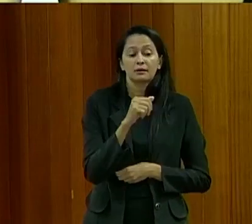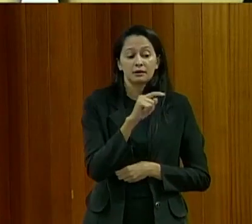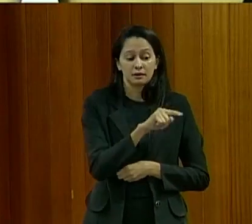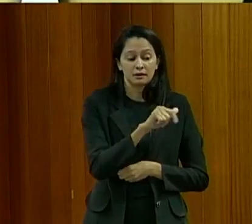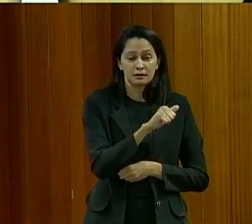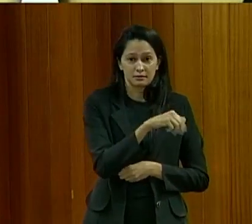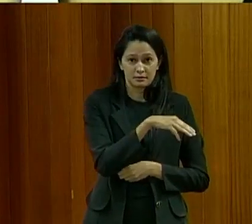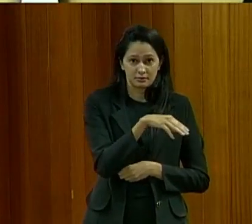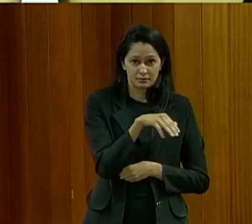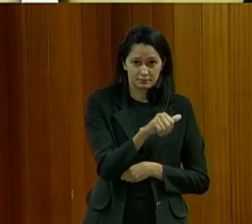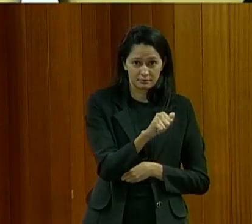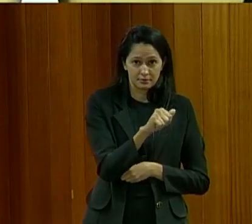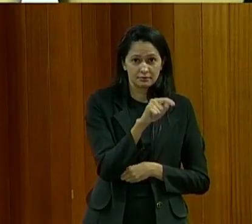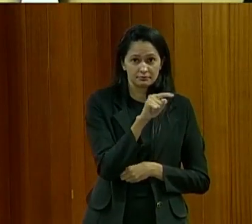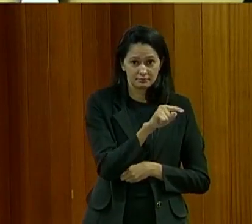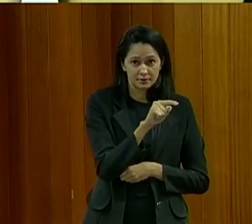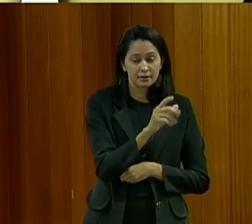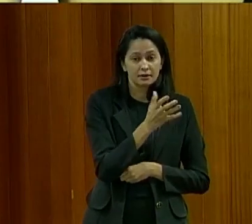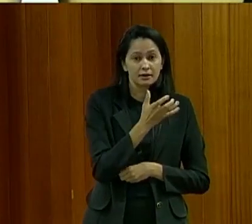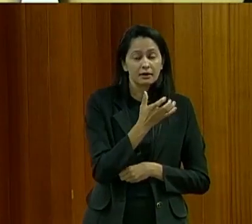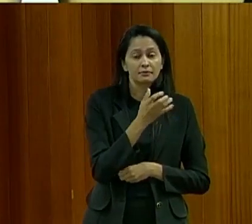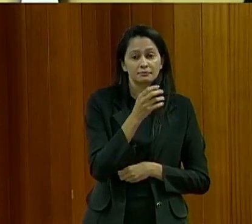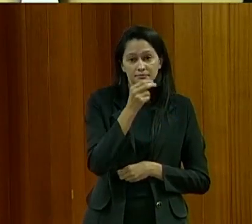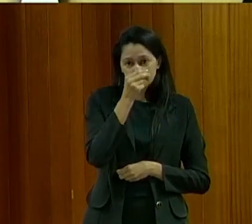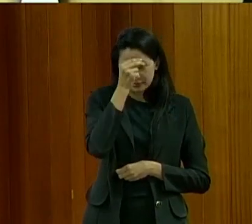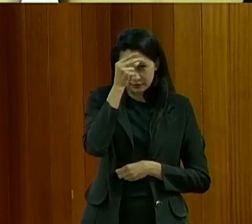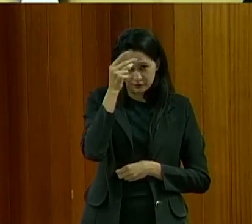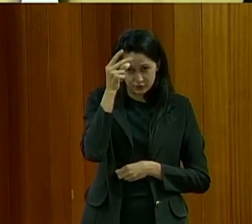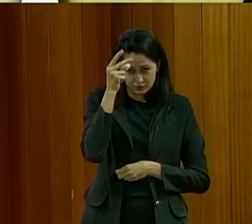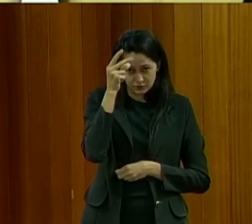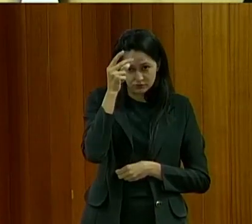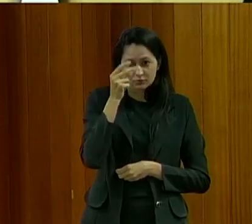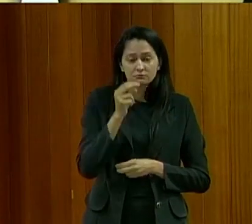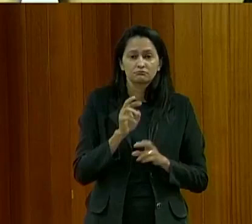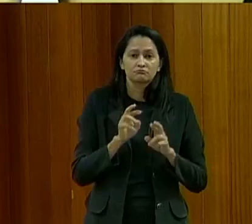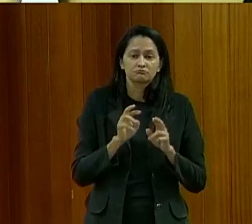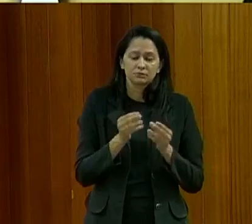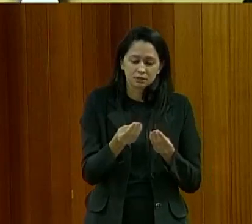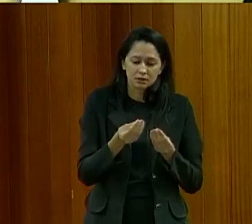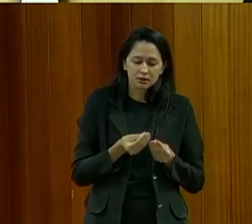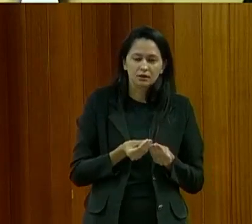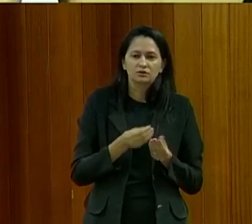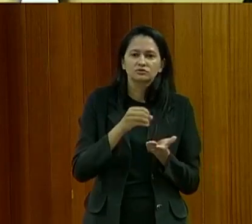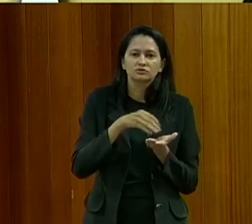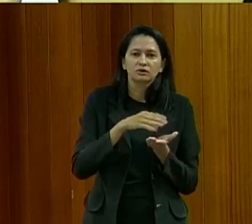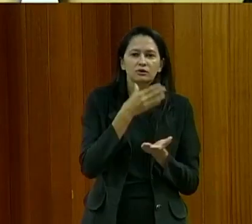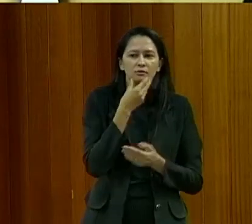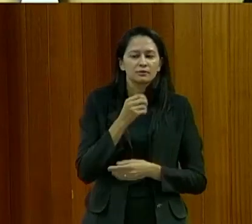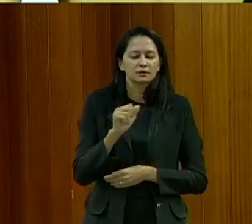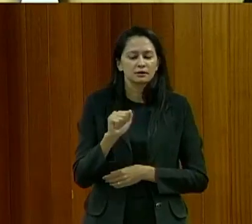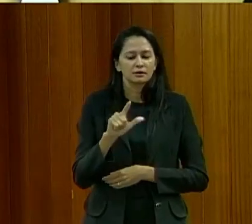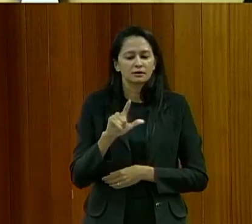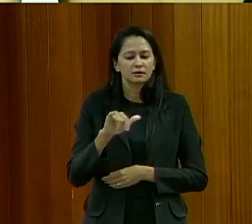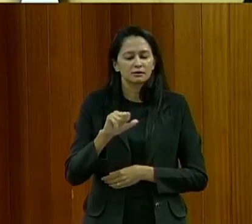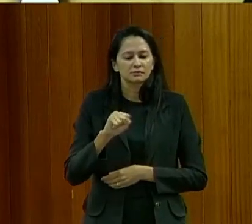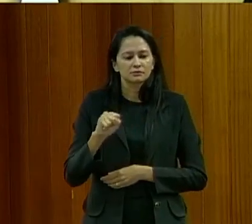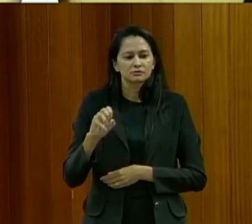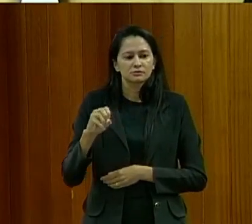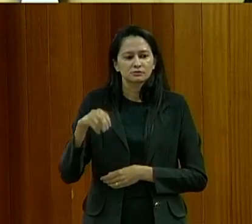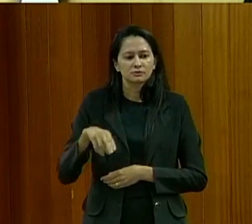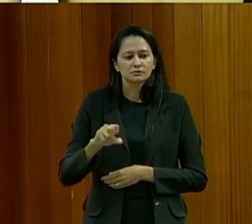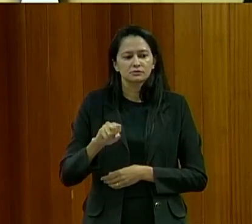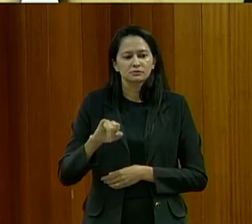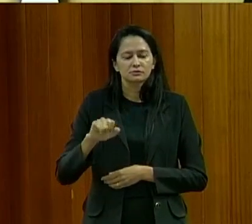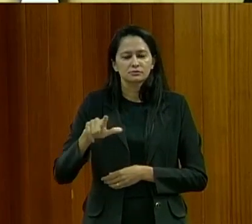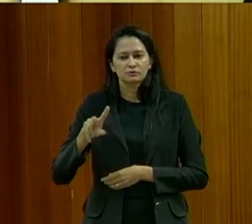Goiânia, ao senhor prefeito Rogério Cruz, cópia para o senhor Alisson Silva Borges, presidente da Companhia